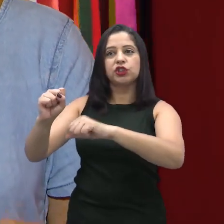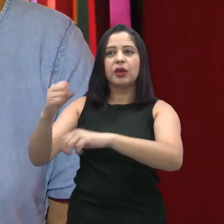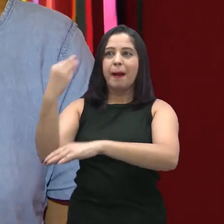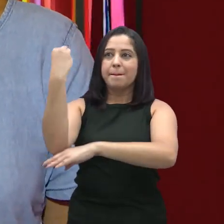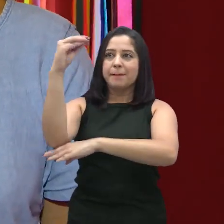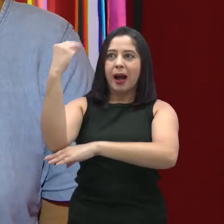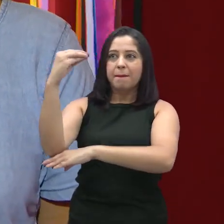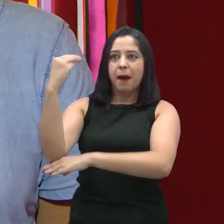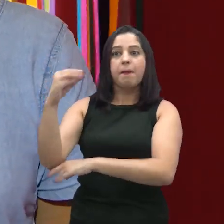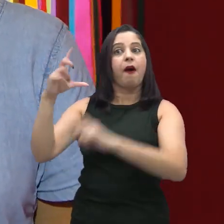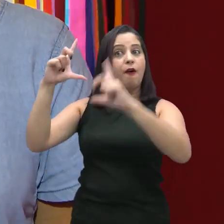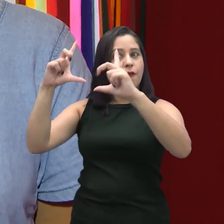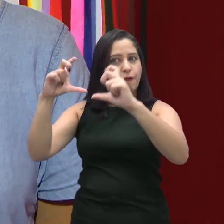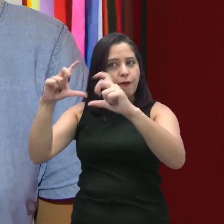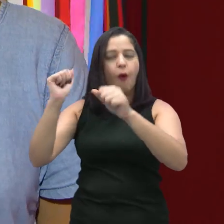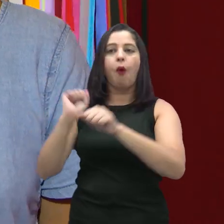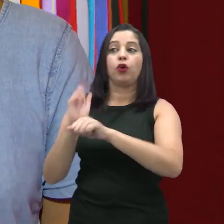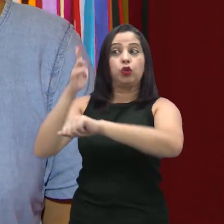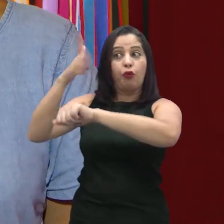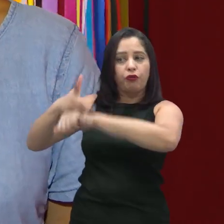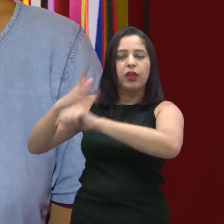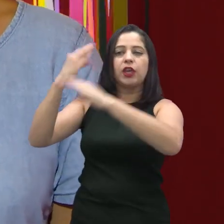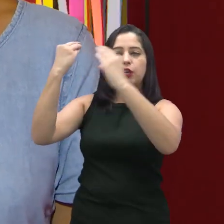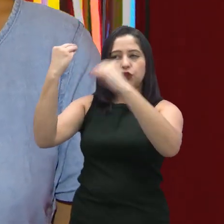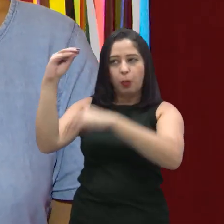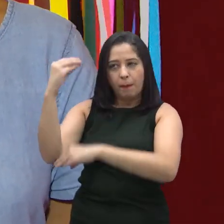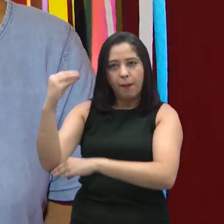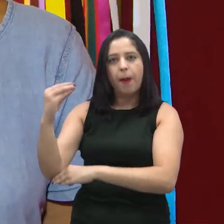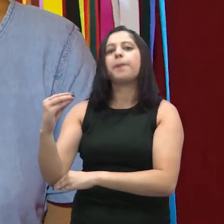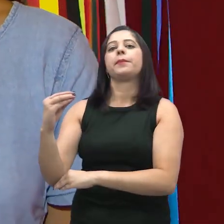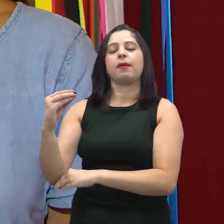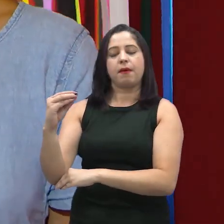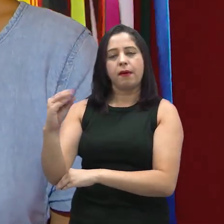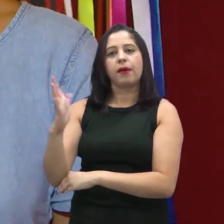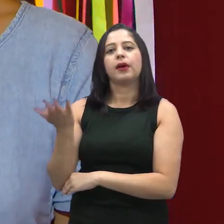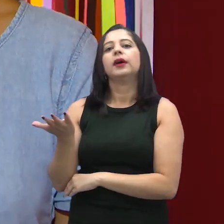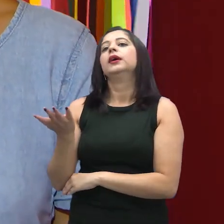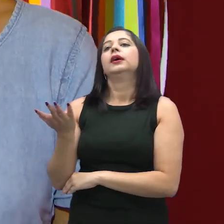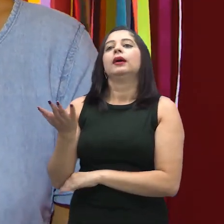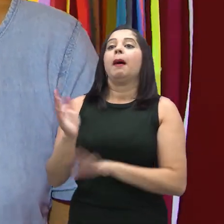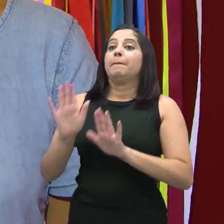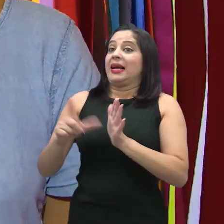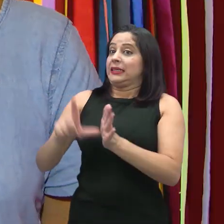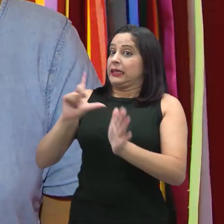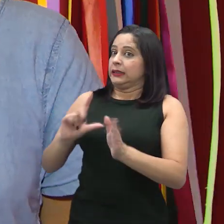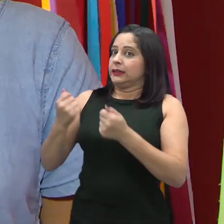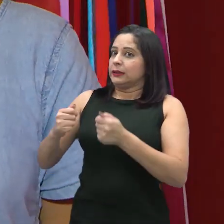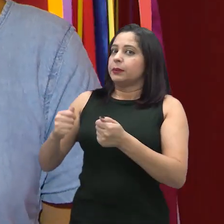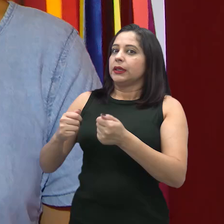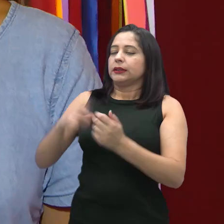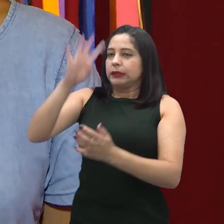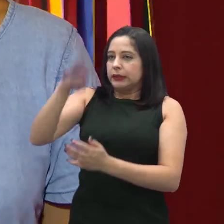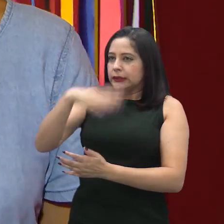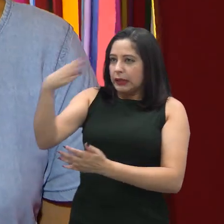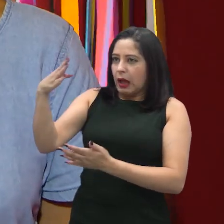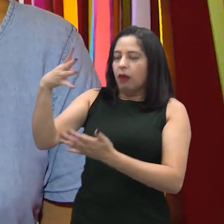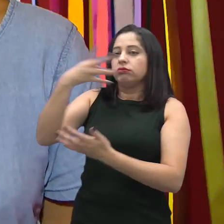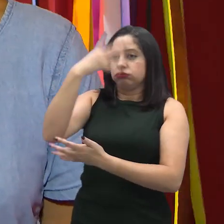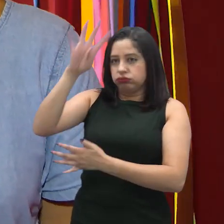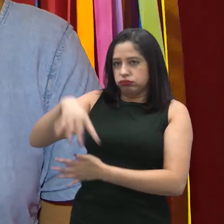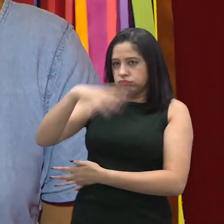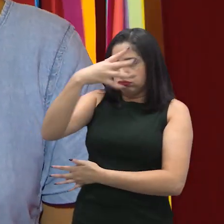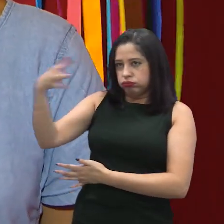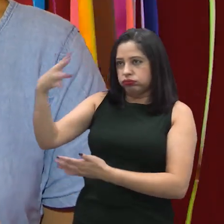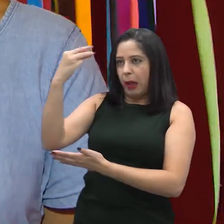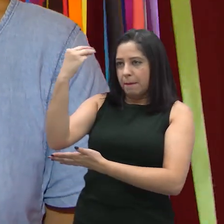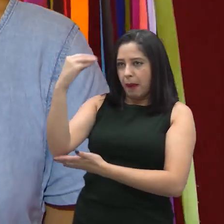tem todo um formulário lá que ele vai preencher, que ele é um formulário qualitativo, né, e isso vai gerar um banco de dados. Esse banco de